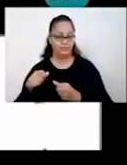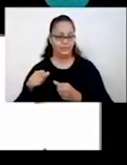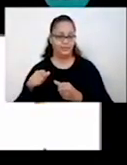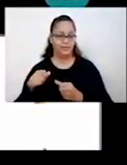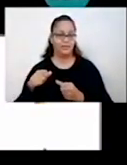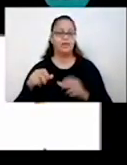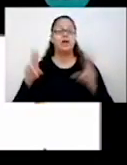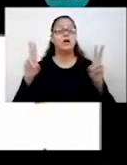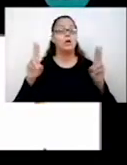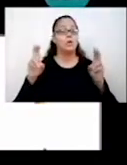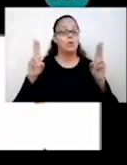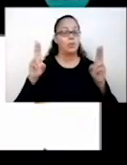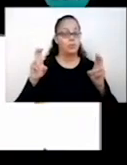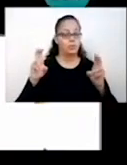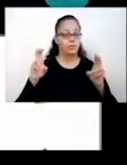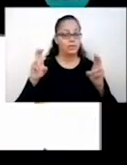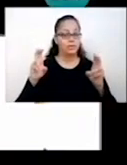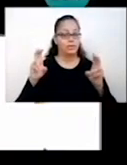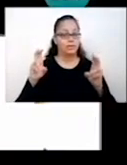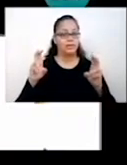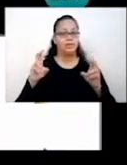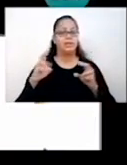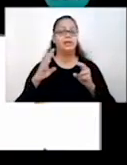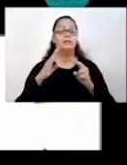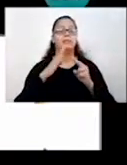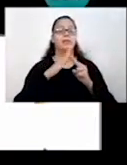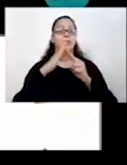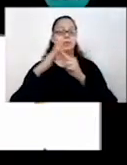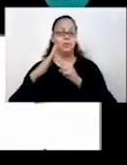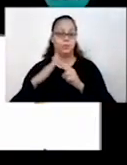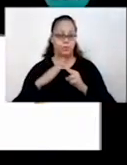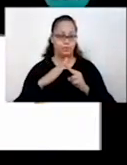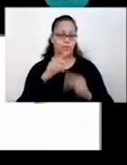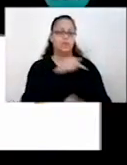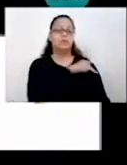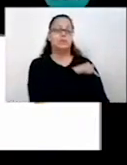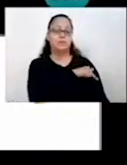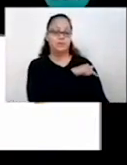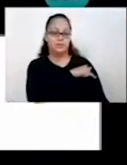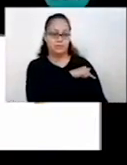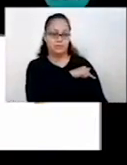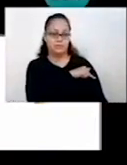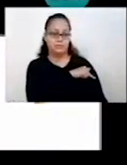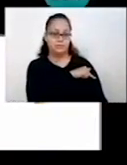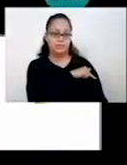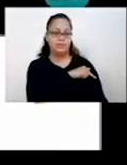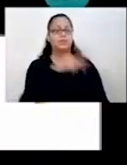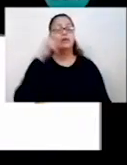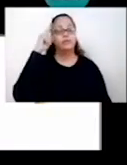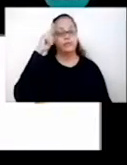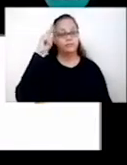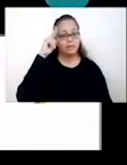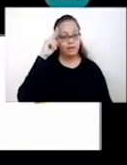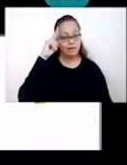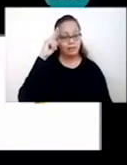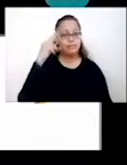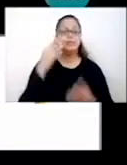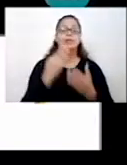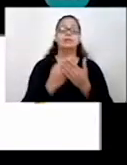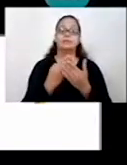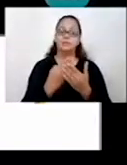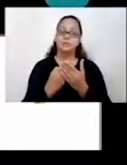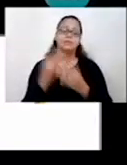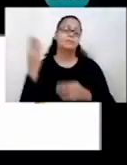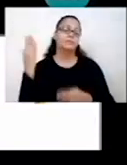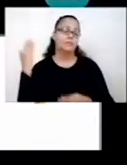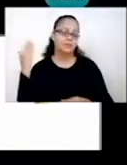acerca do mundo urbano, tema aí do 7º ano do ensino fundamental, certo? Mas primeiro vamos lembrar um pouco do que a gente